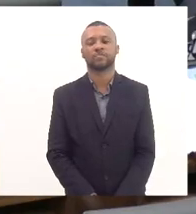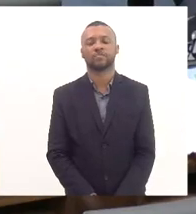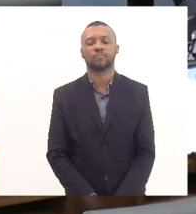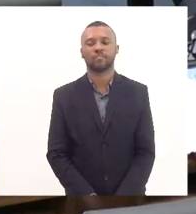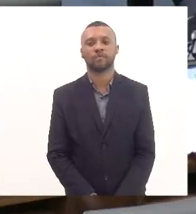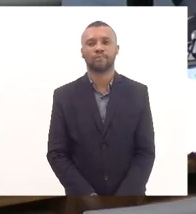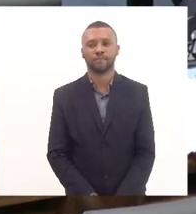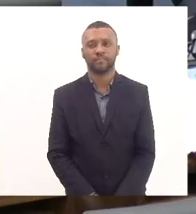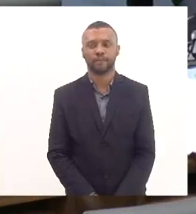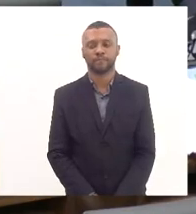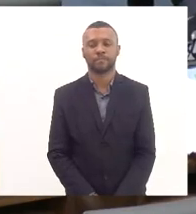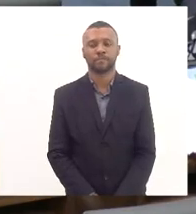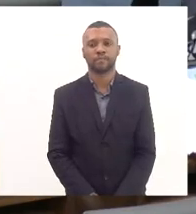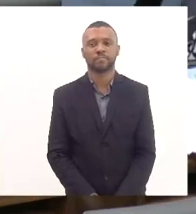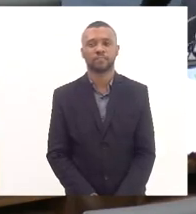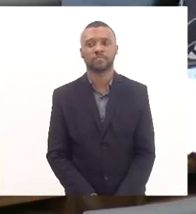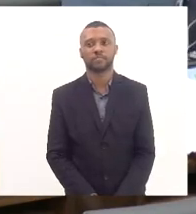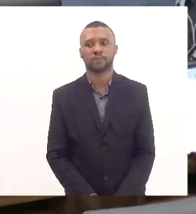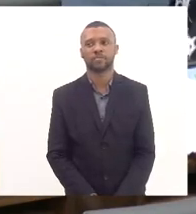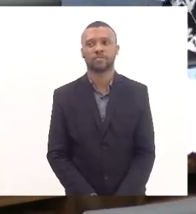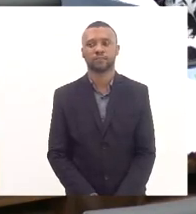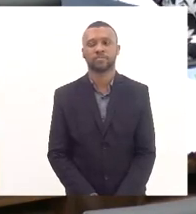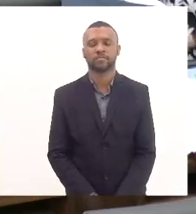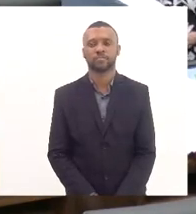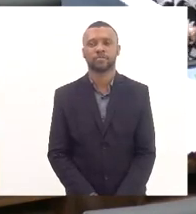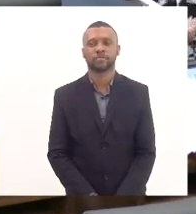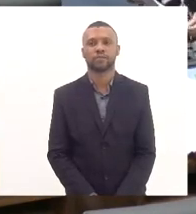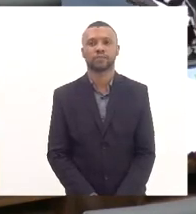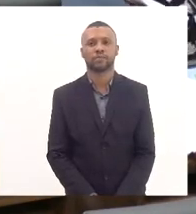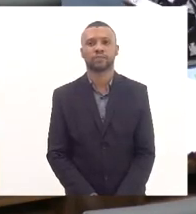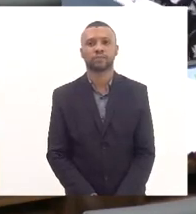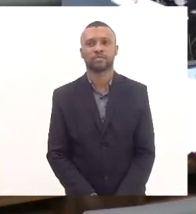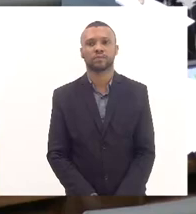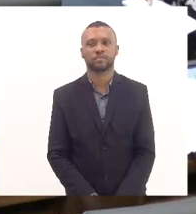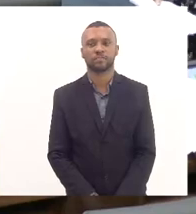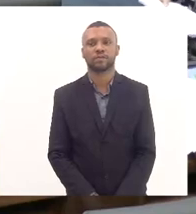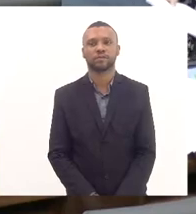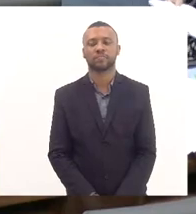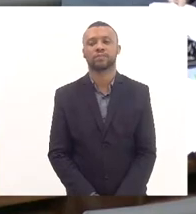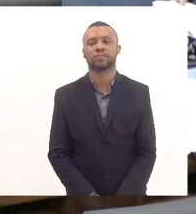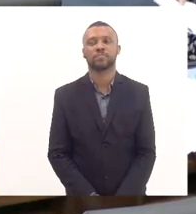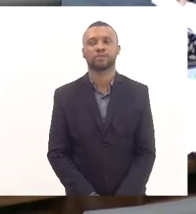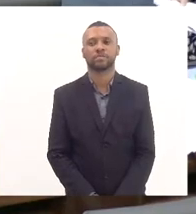E aí E aí